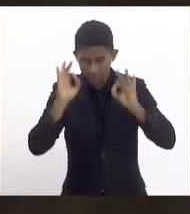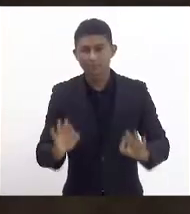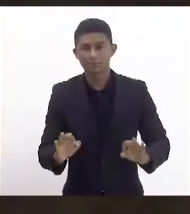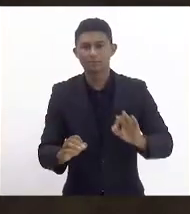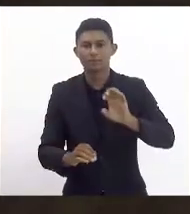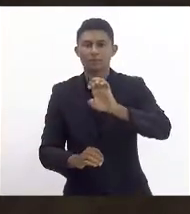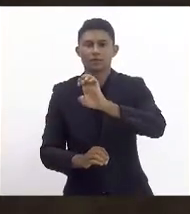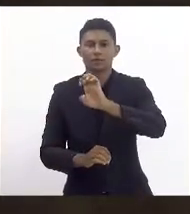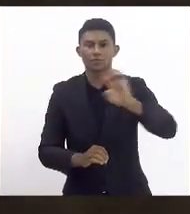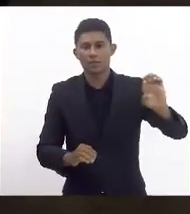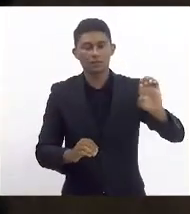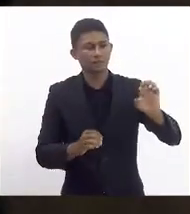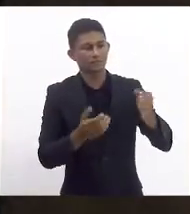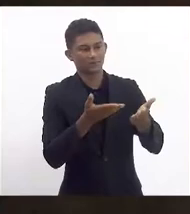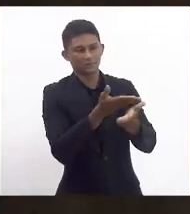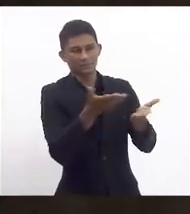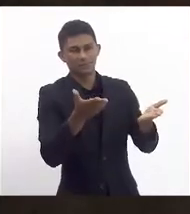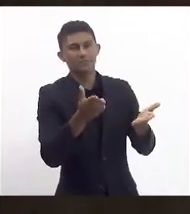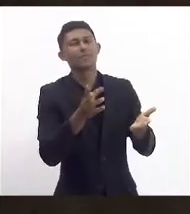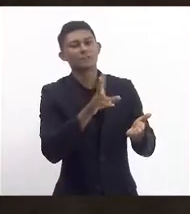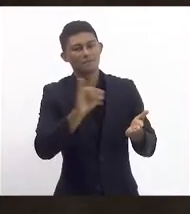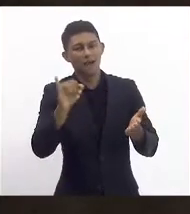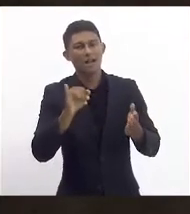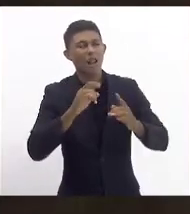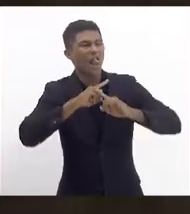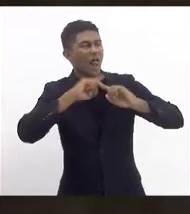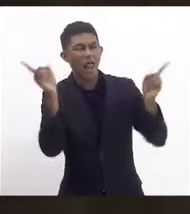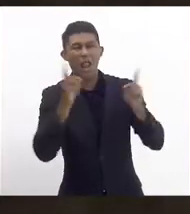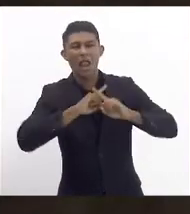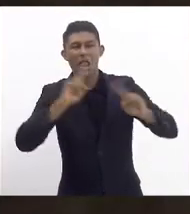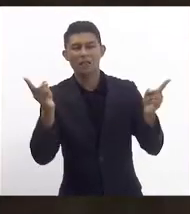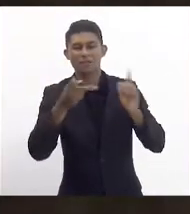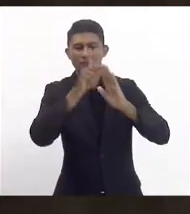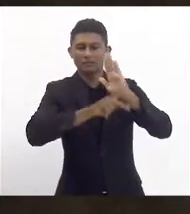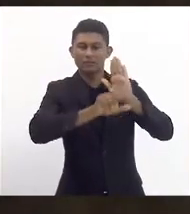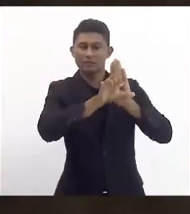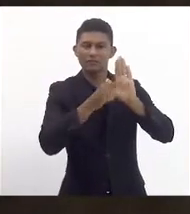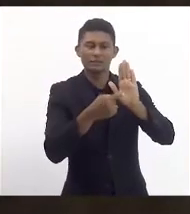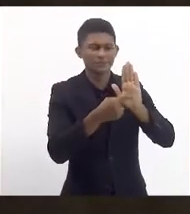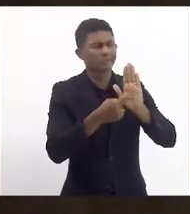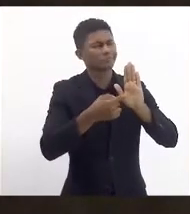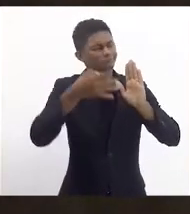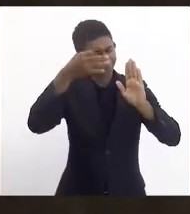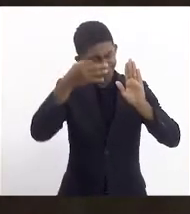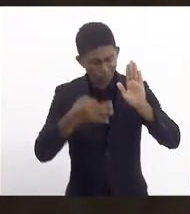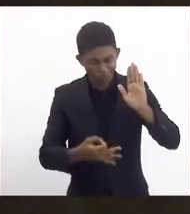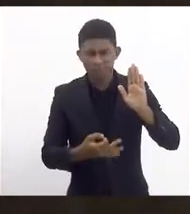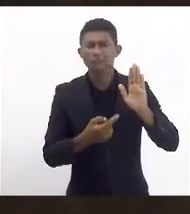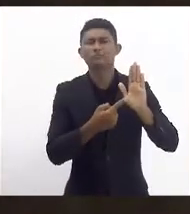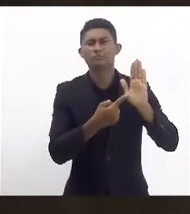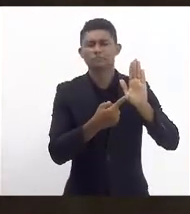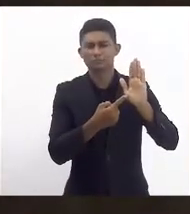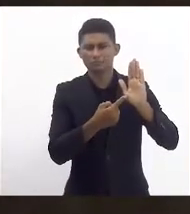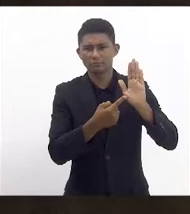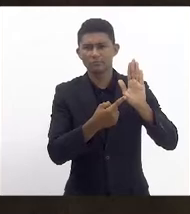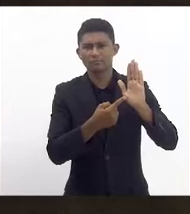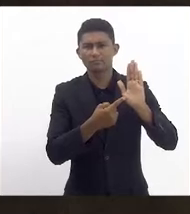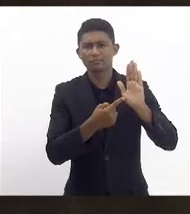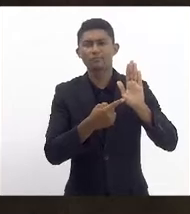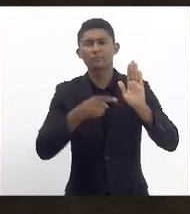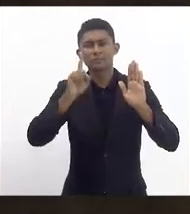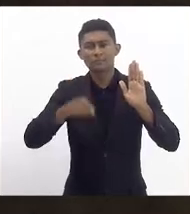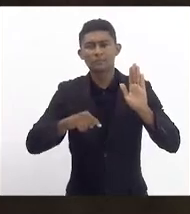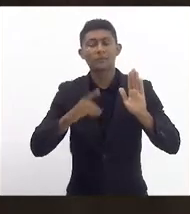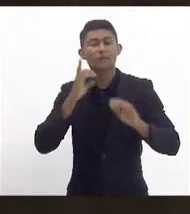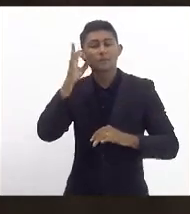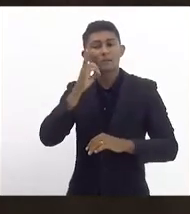vai questionar um projeto de lei absolutamente legítimo por parte... da autoria do